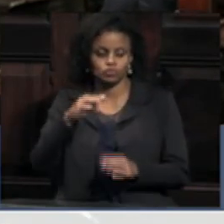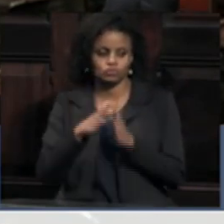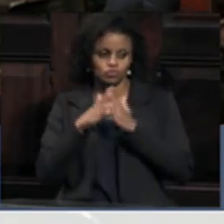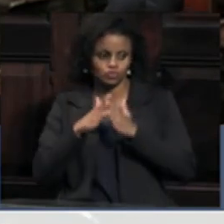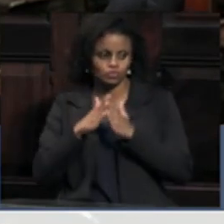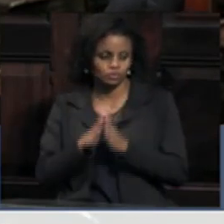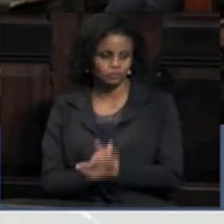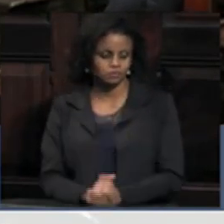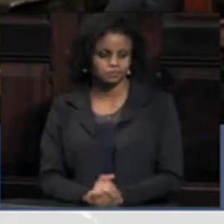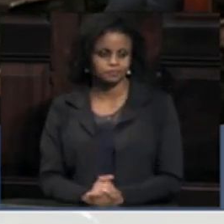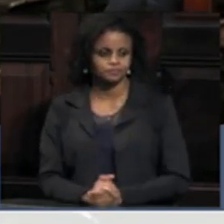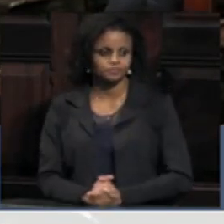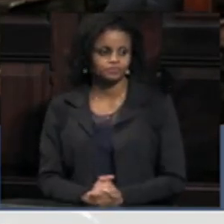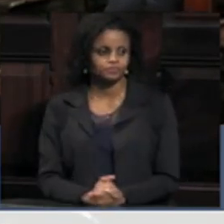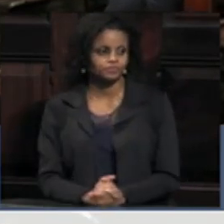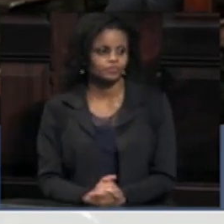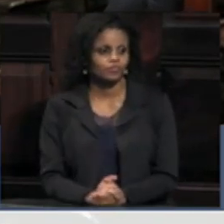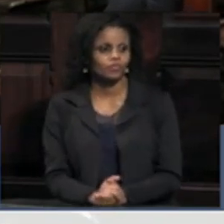não, senhor.